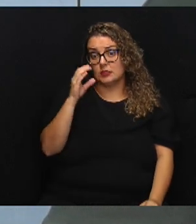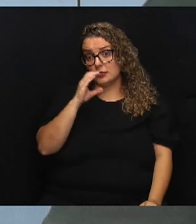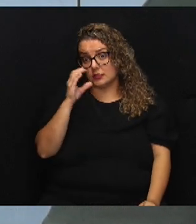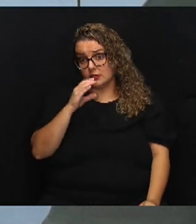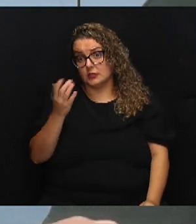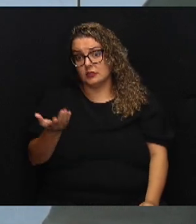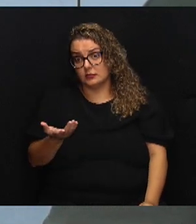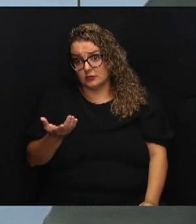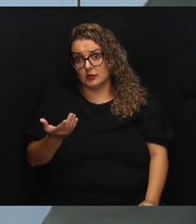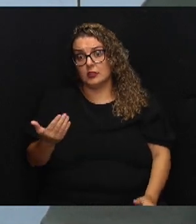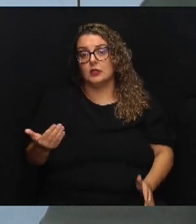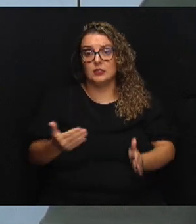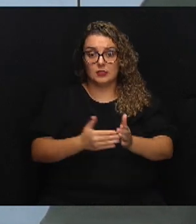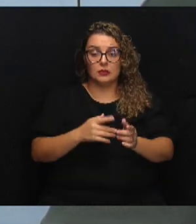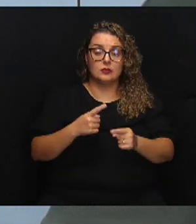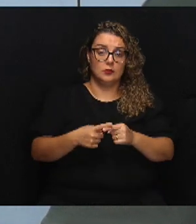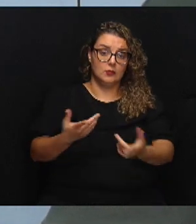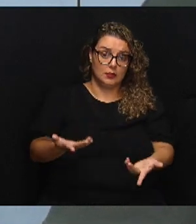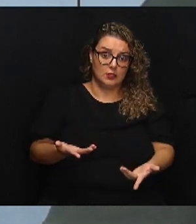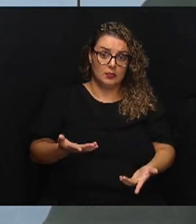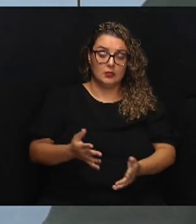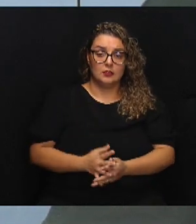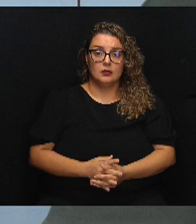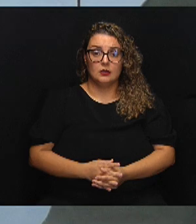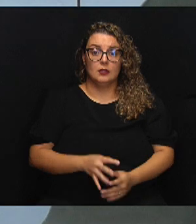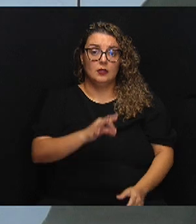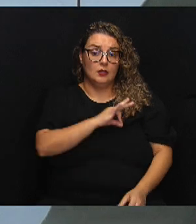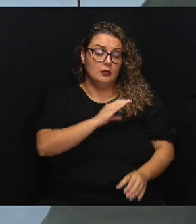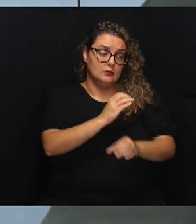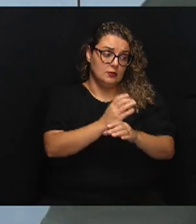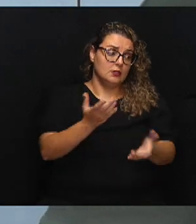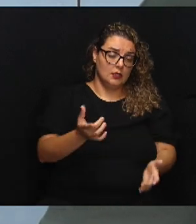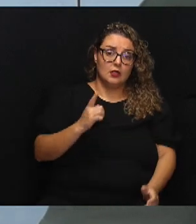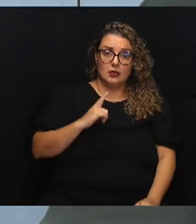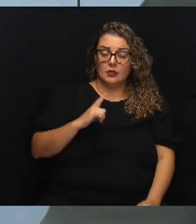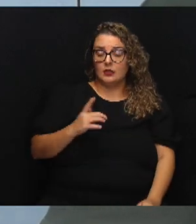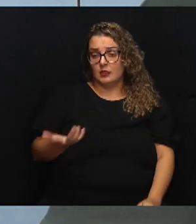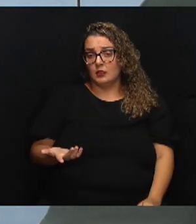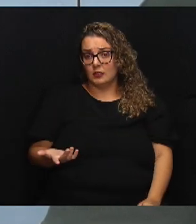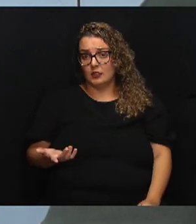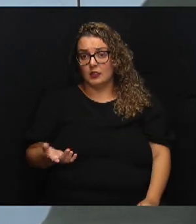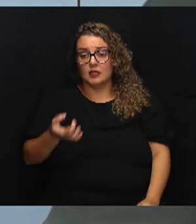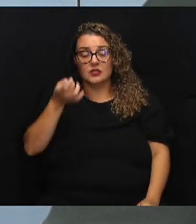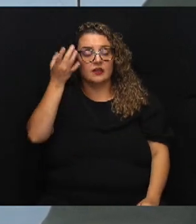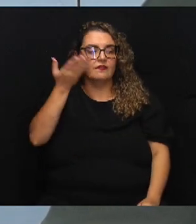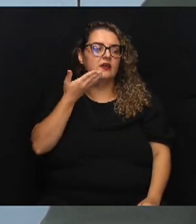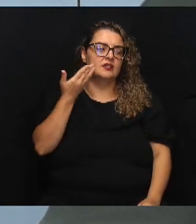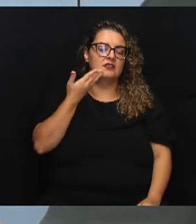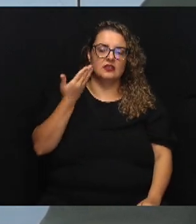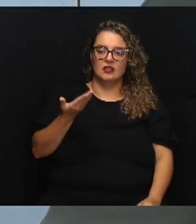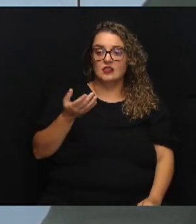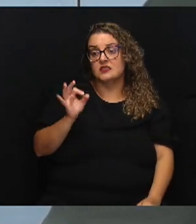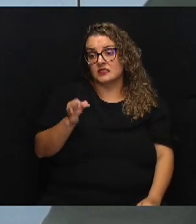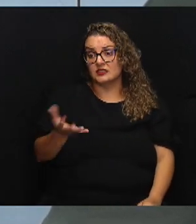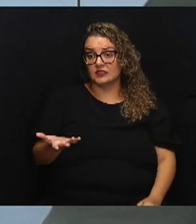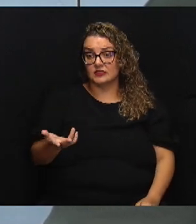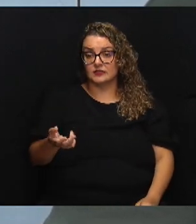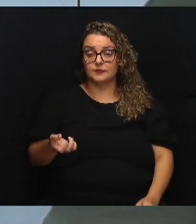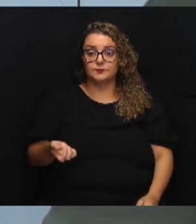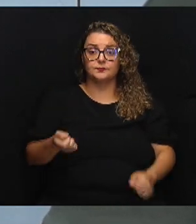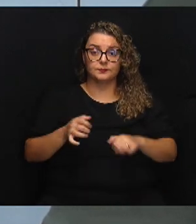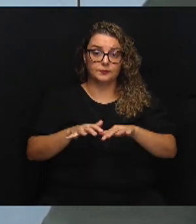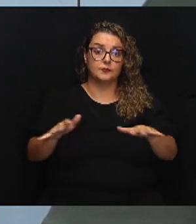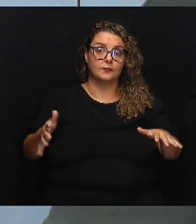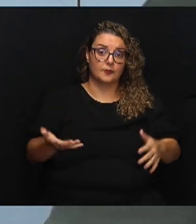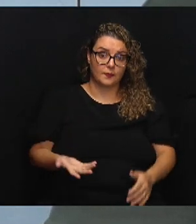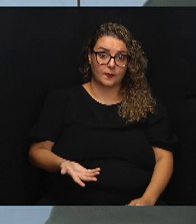até porque ela é policial civil e ela tem essa facilidade com certeza aí de distribuir logo para